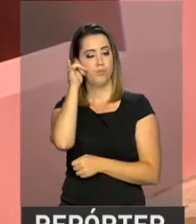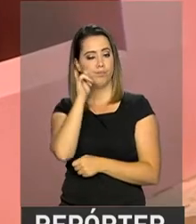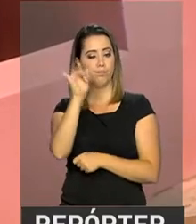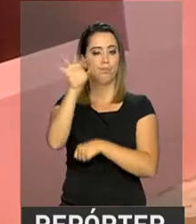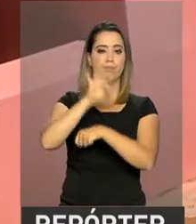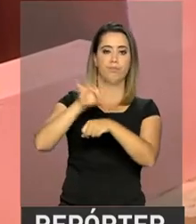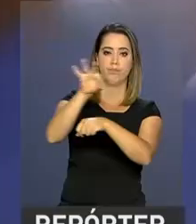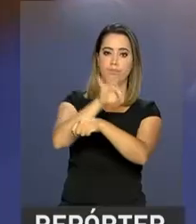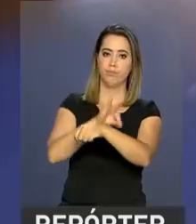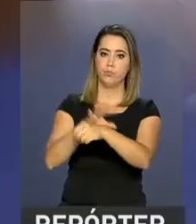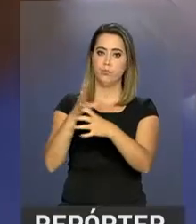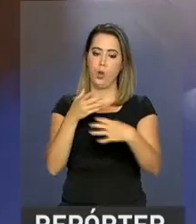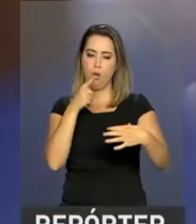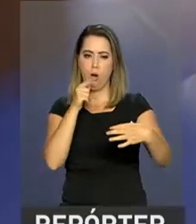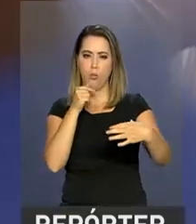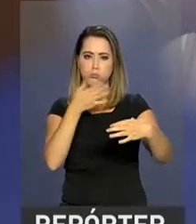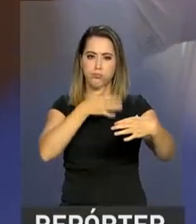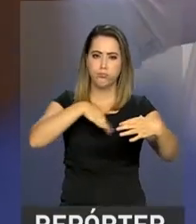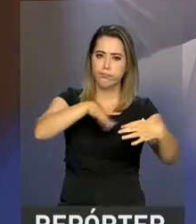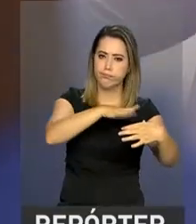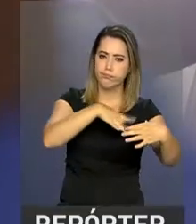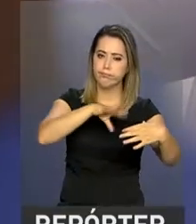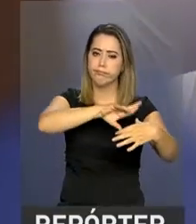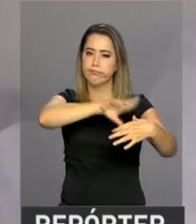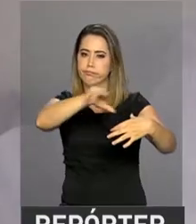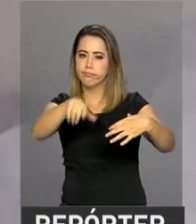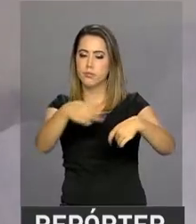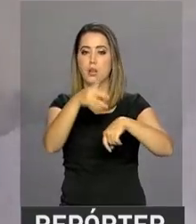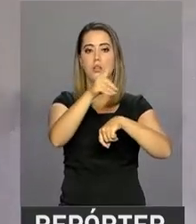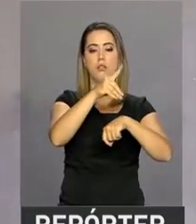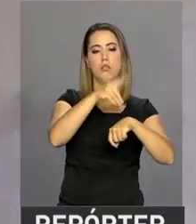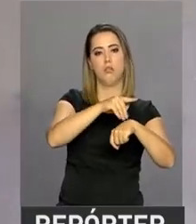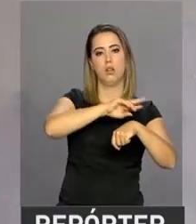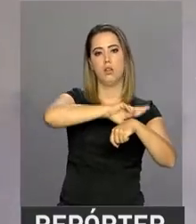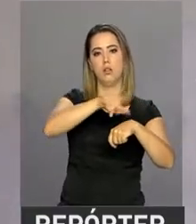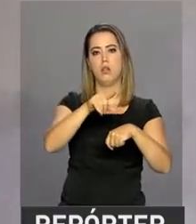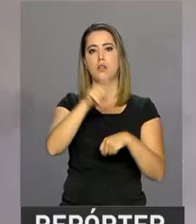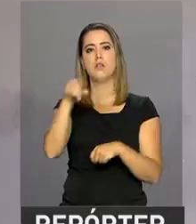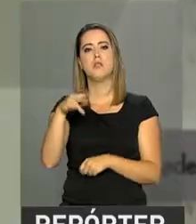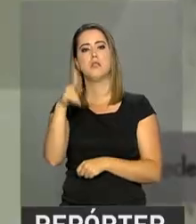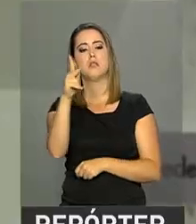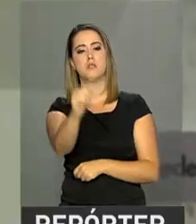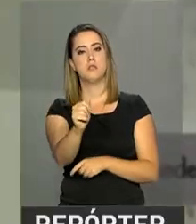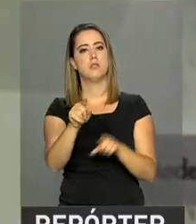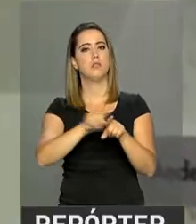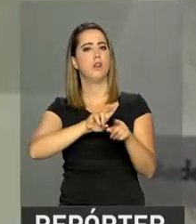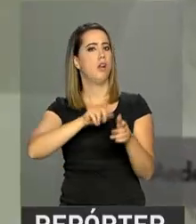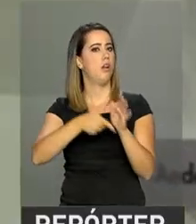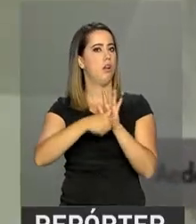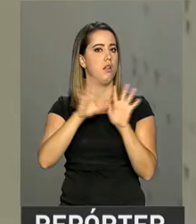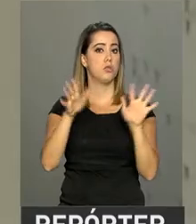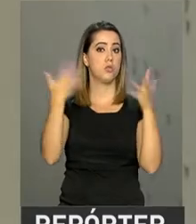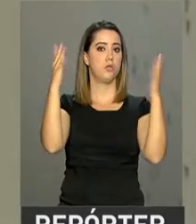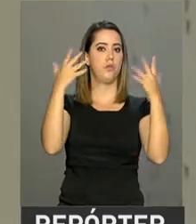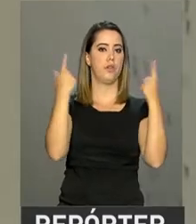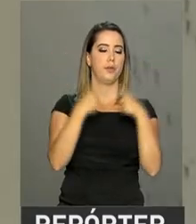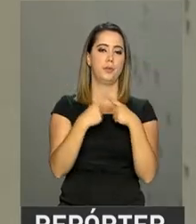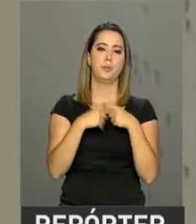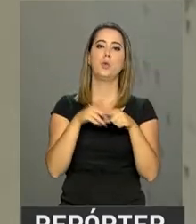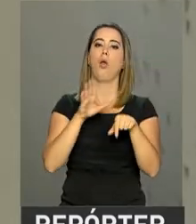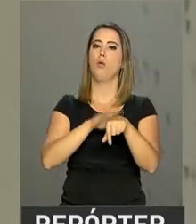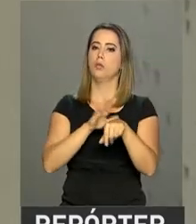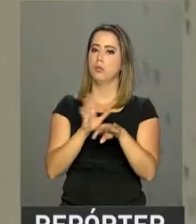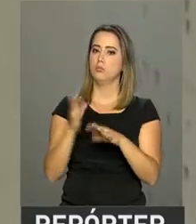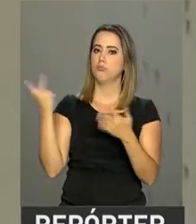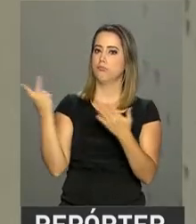combater mosquito transmissor de doenças como dengue, zika e chikungunya já antes do verão, que é o período do ano que acontece o